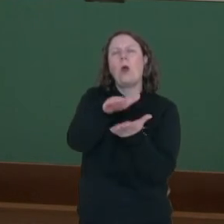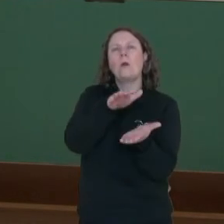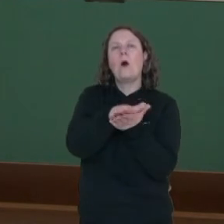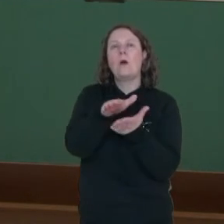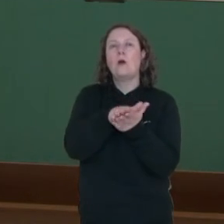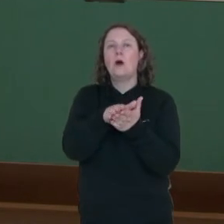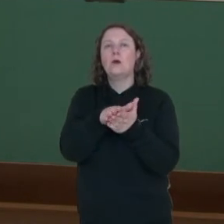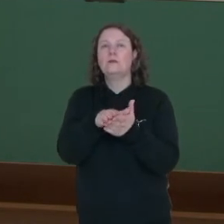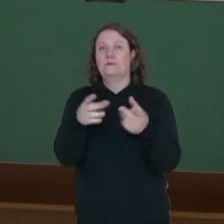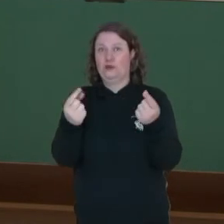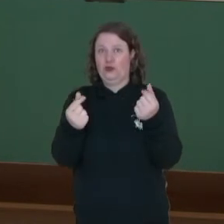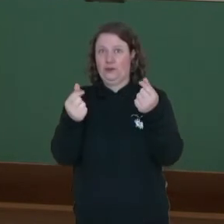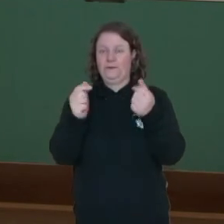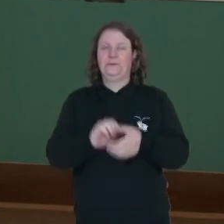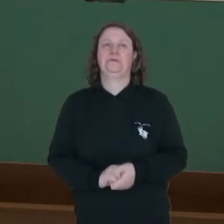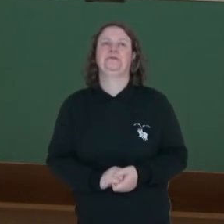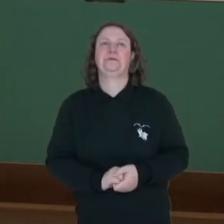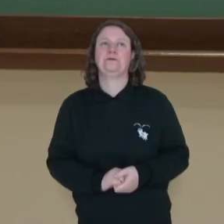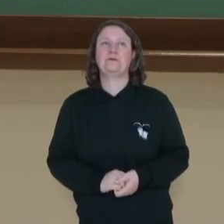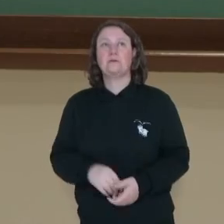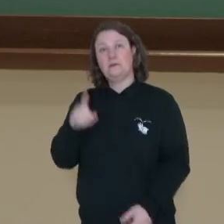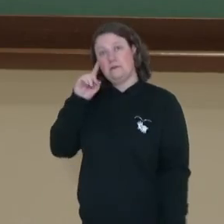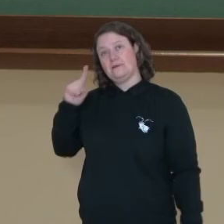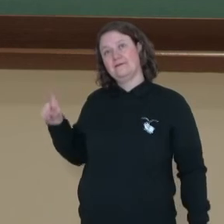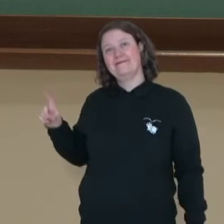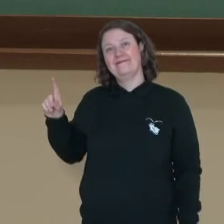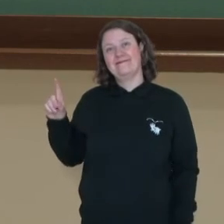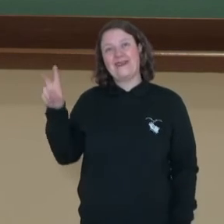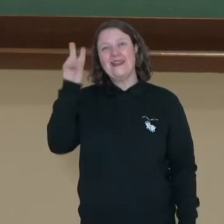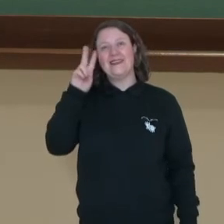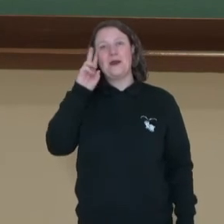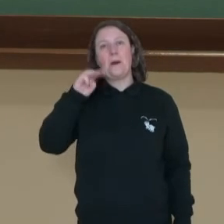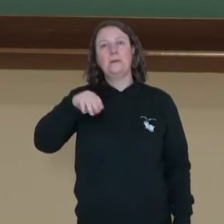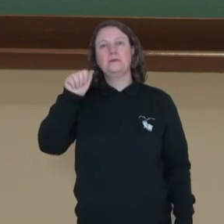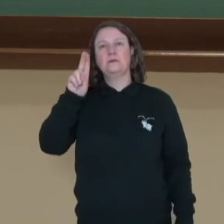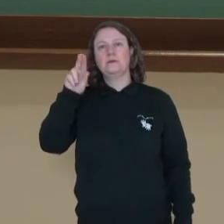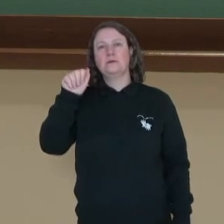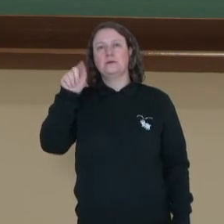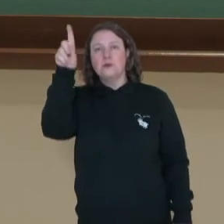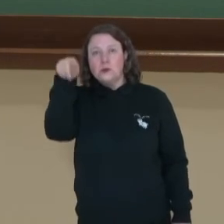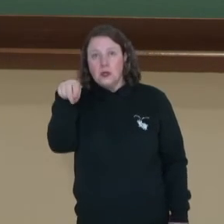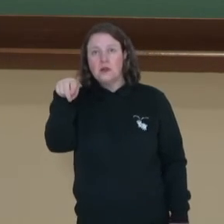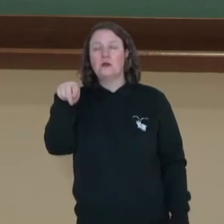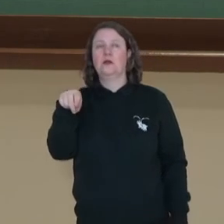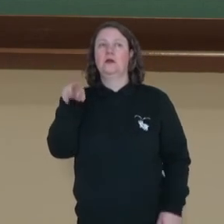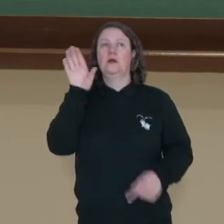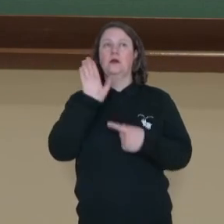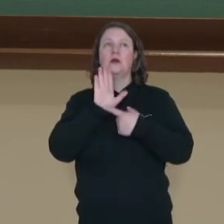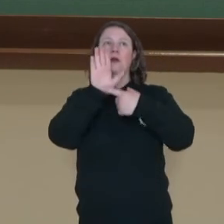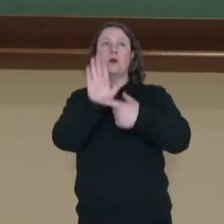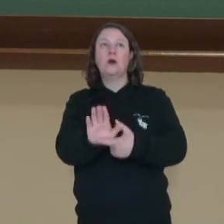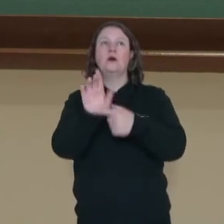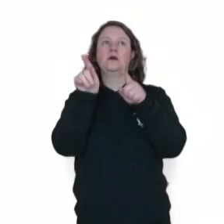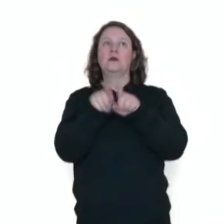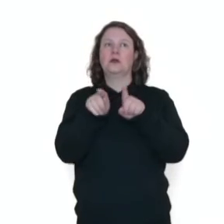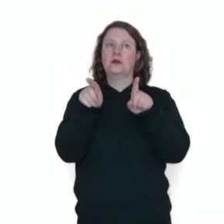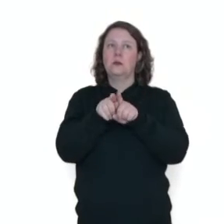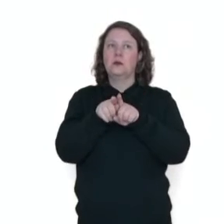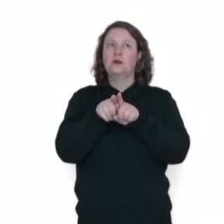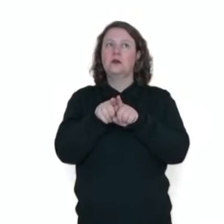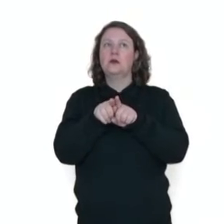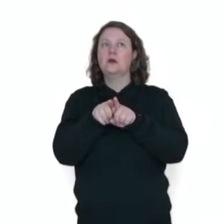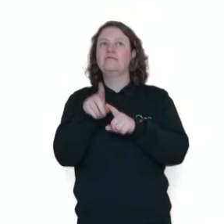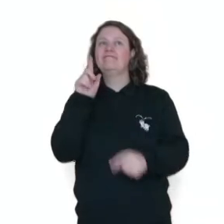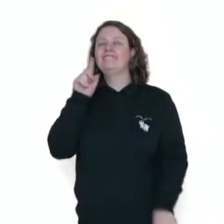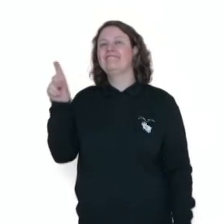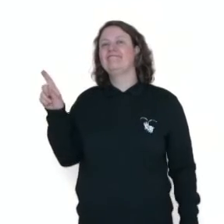né? E aqui o Barão de Mauá, como eu disse a vocês, o destaque para o Irineu Evangelista de Souza, né, o nosso